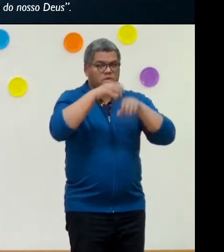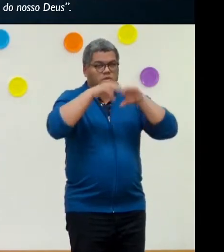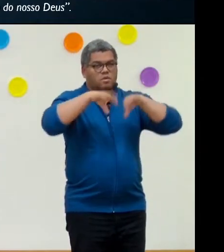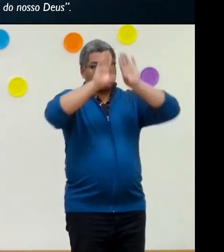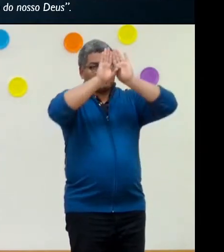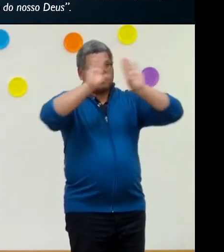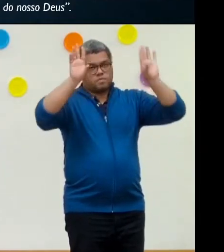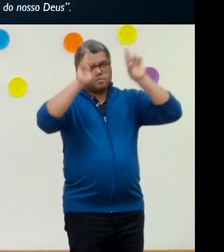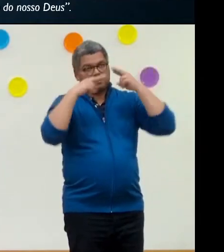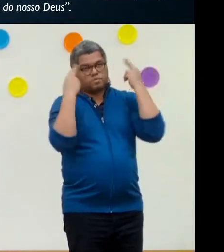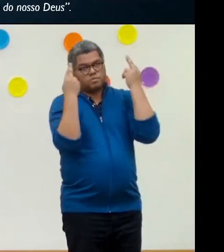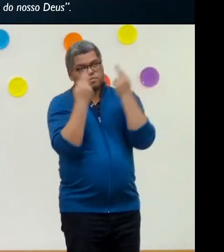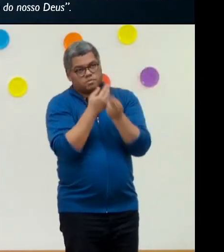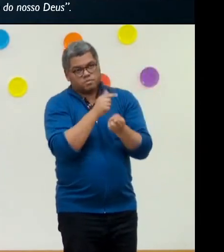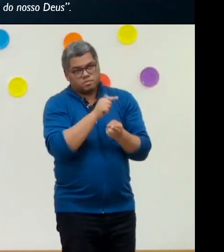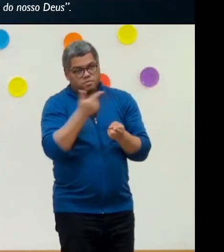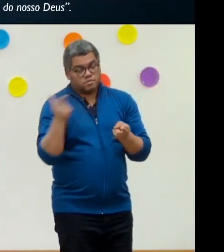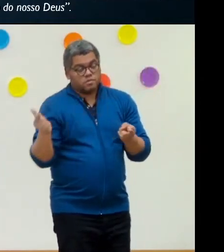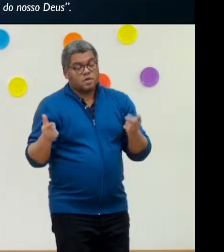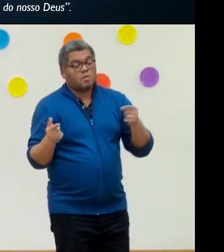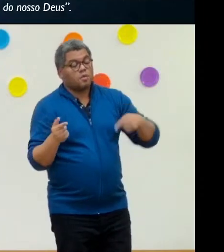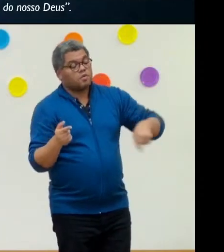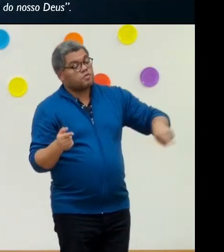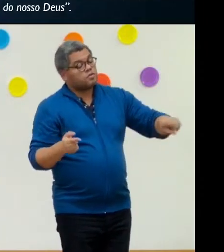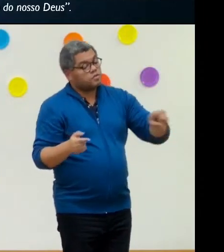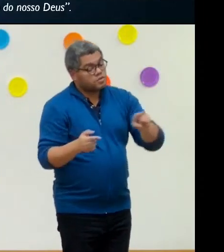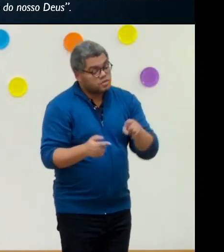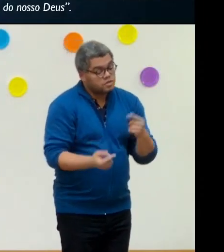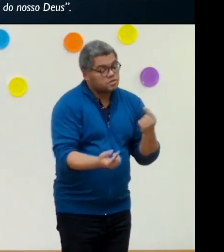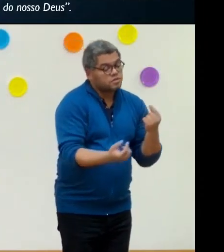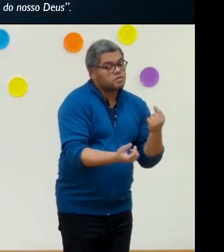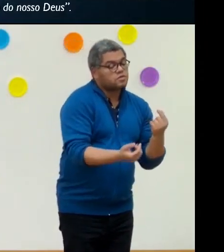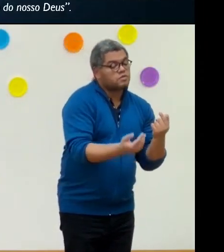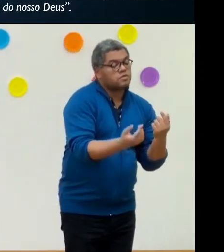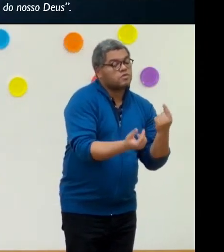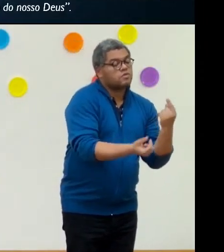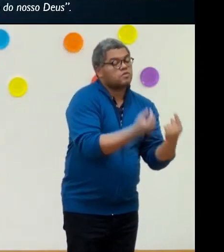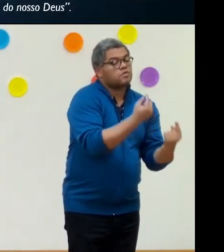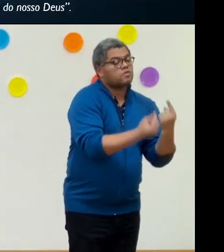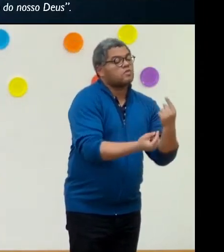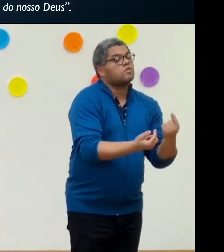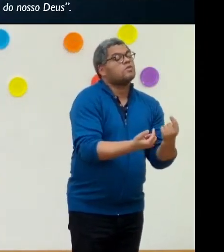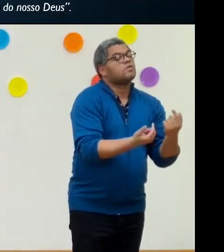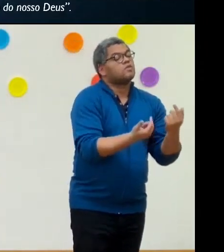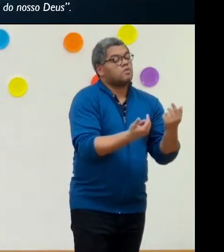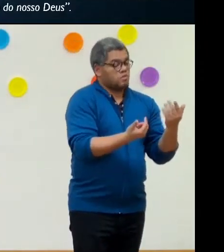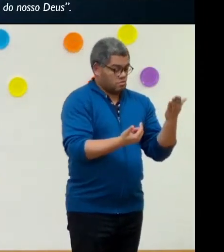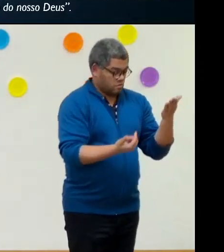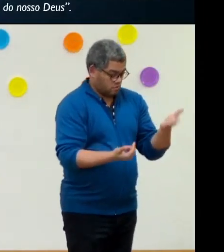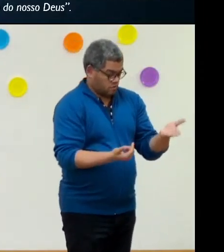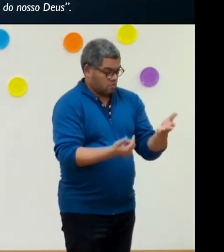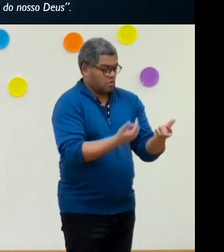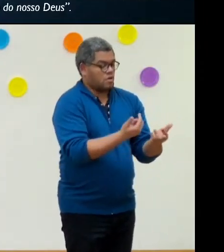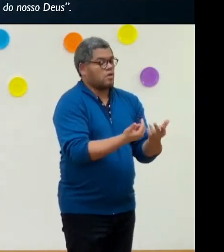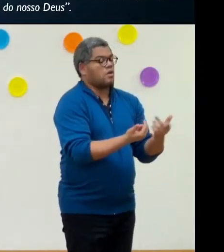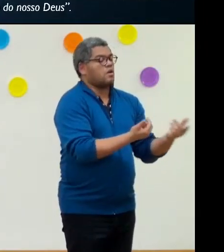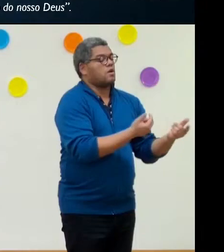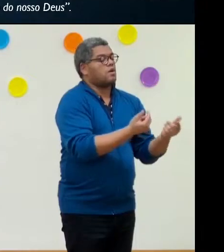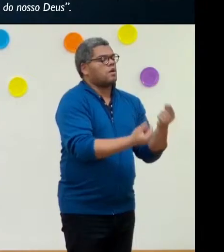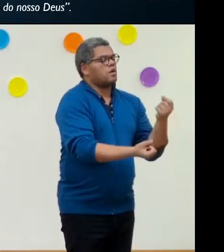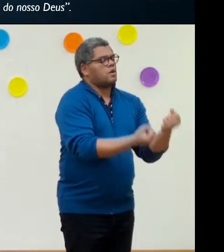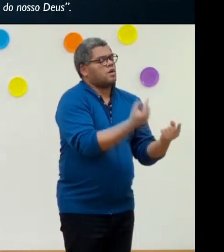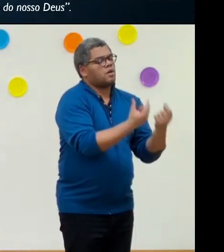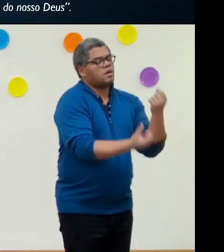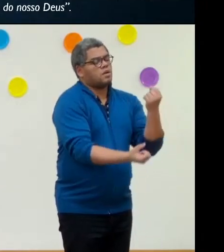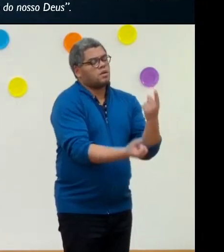E no versículo 11 ele diz assim, tais fostes alguns de vós, alguns de vocês foram assim, mas vós vos